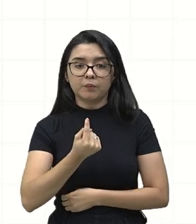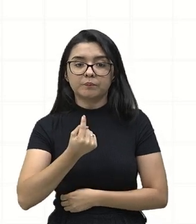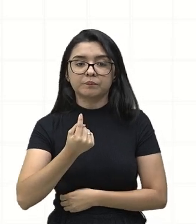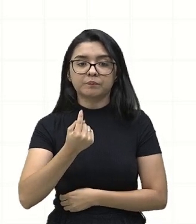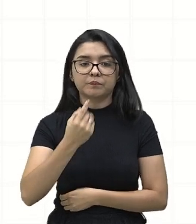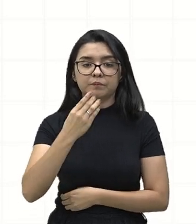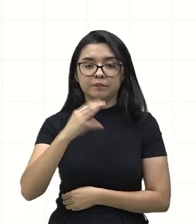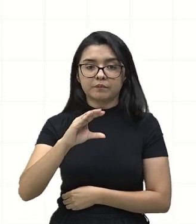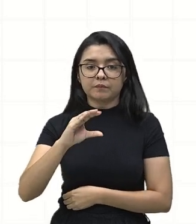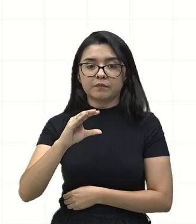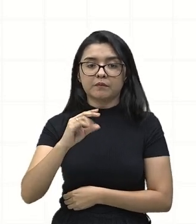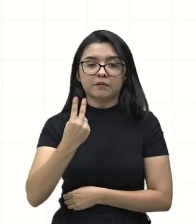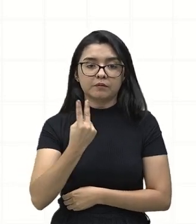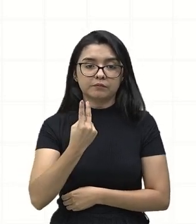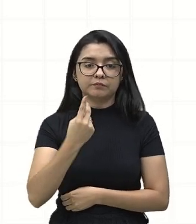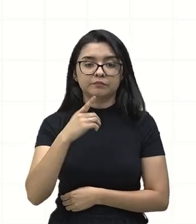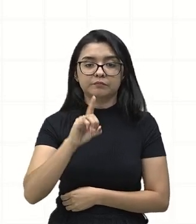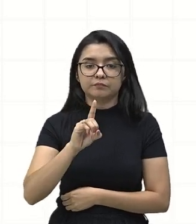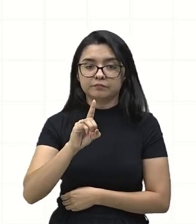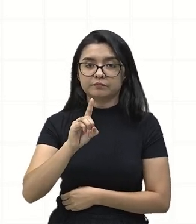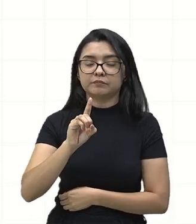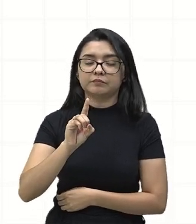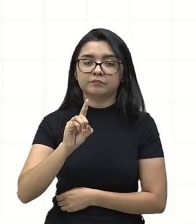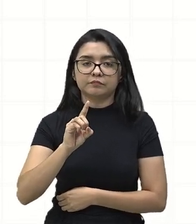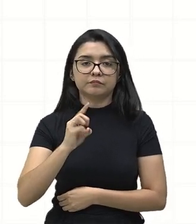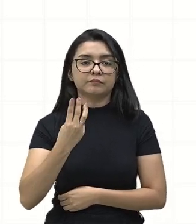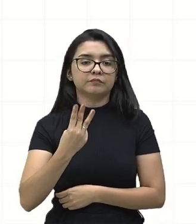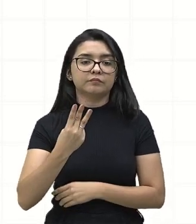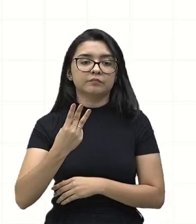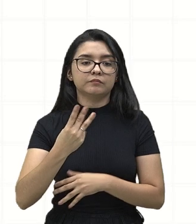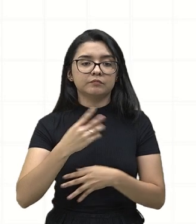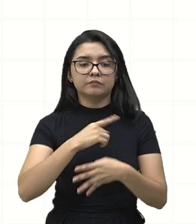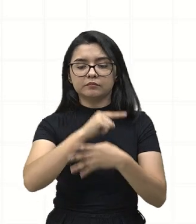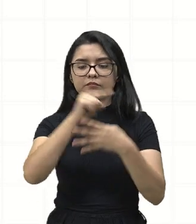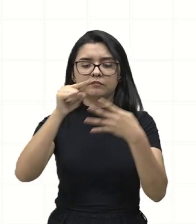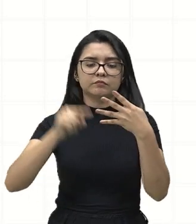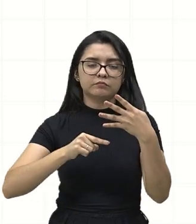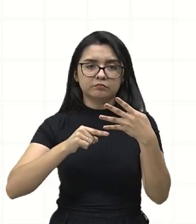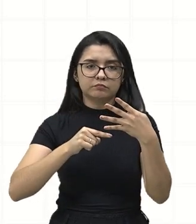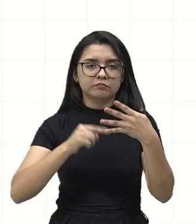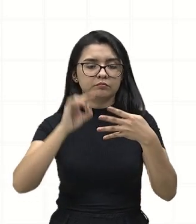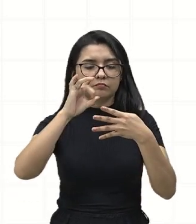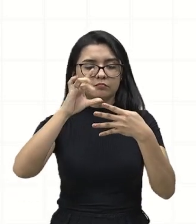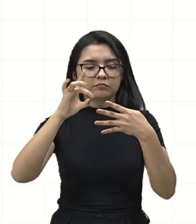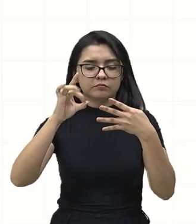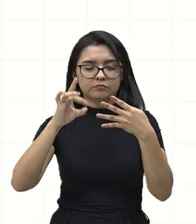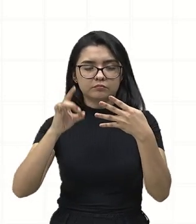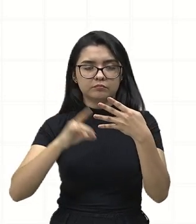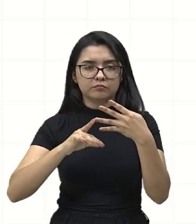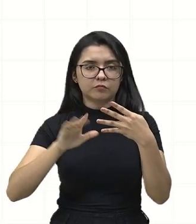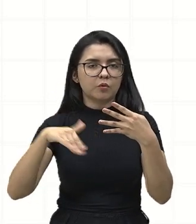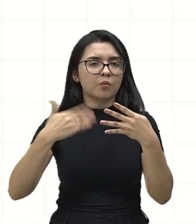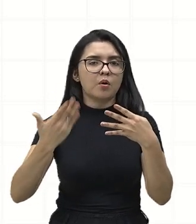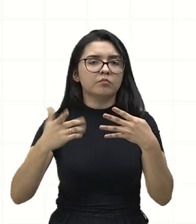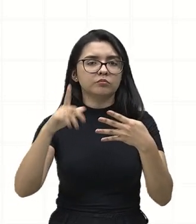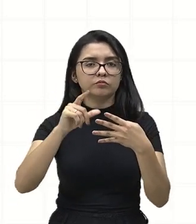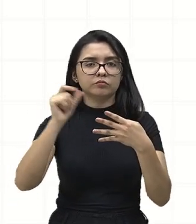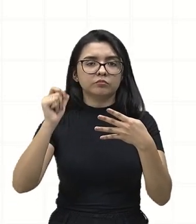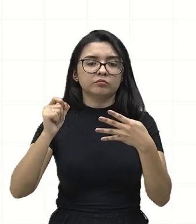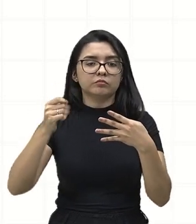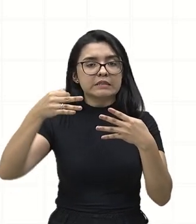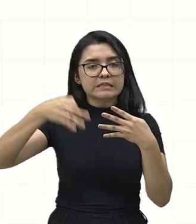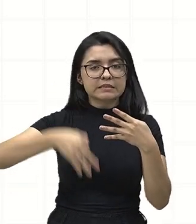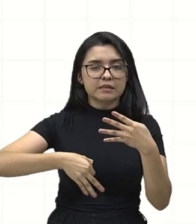1, letra C 2 ou letra D 3. E agora, como é que a gente faz para descobrir se